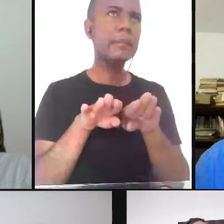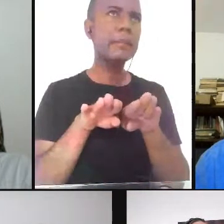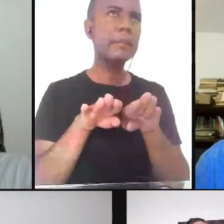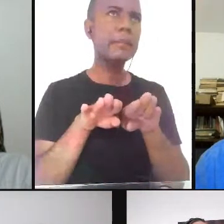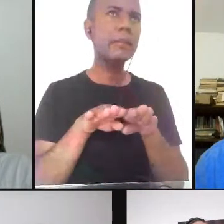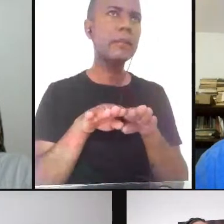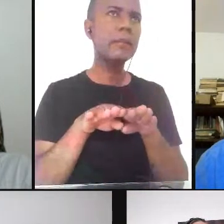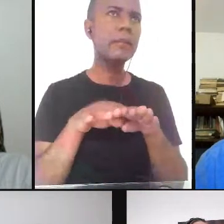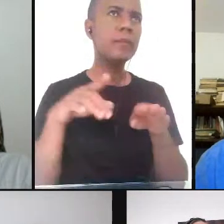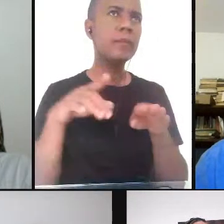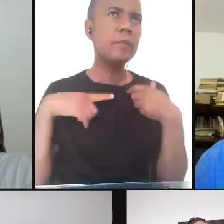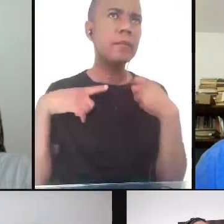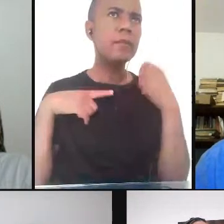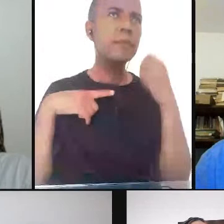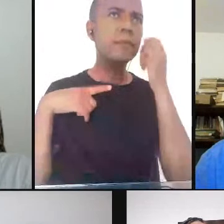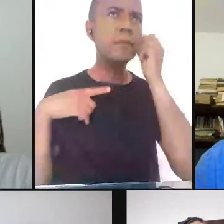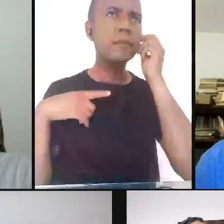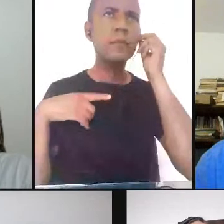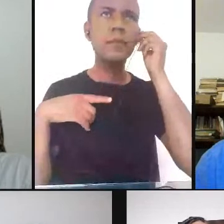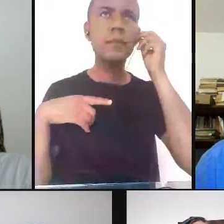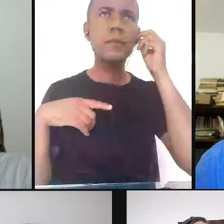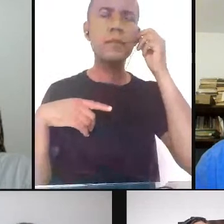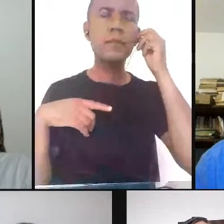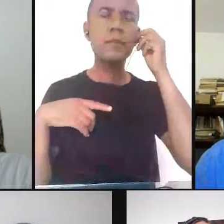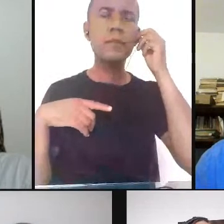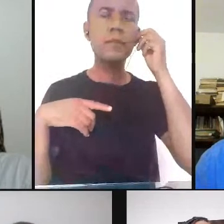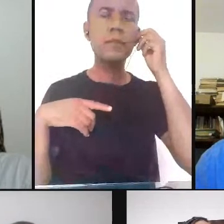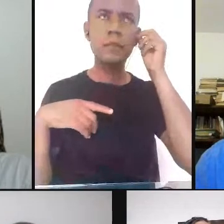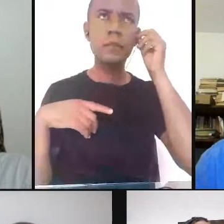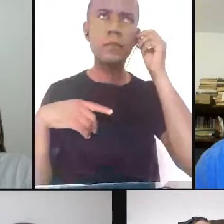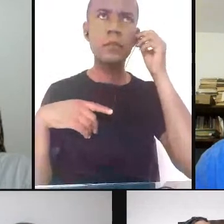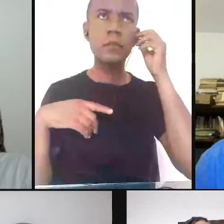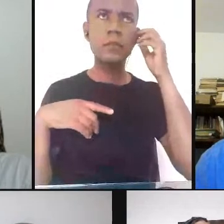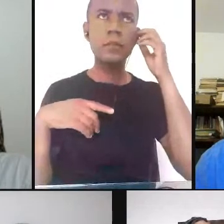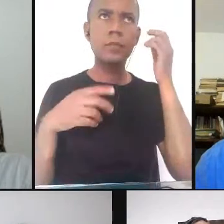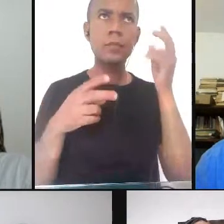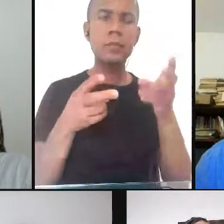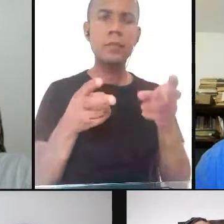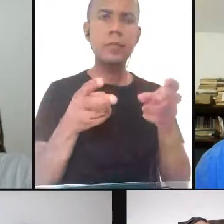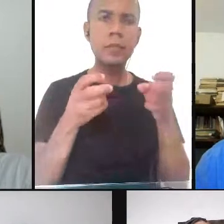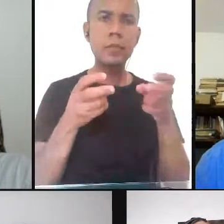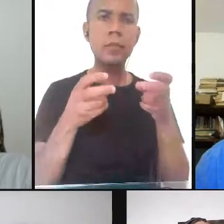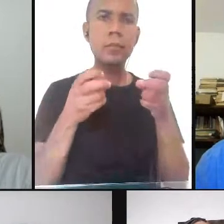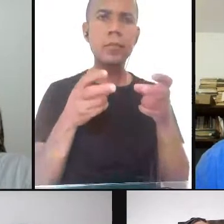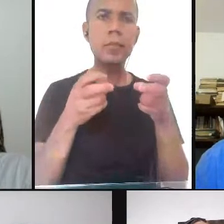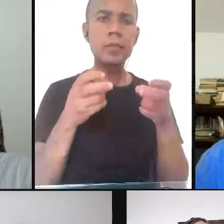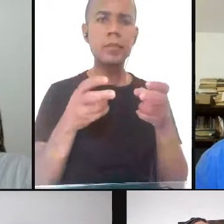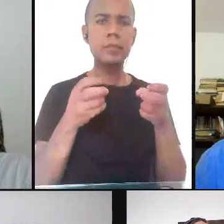Sou um observador de todas as circunstâncias que ocorrem à minha volta. E